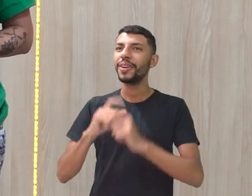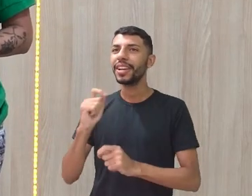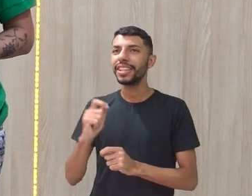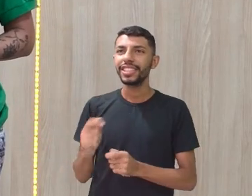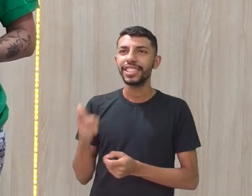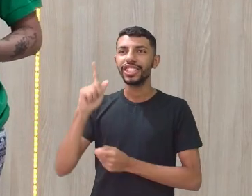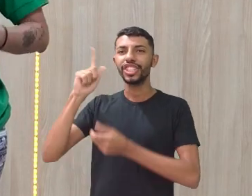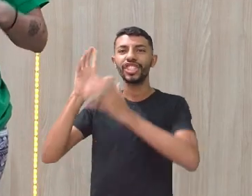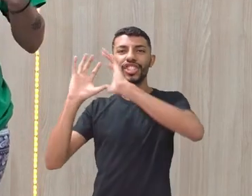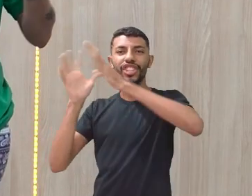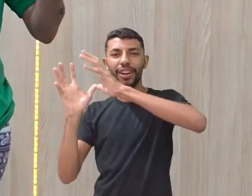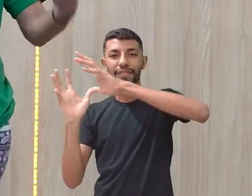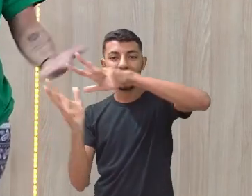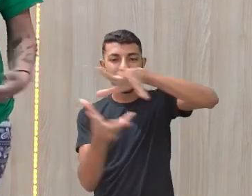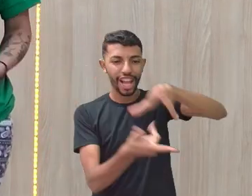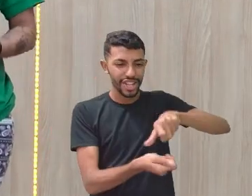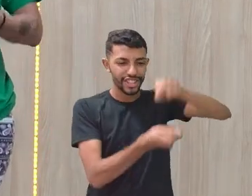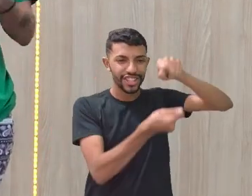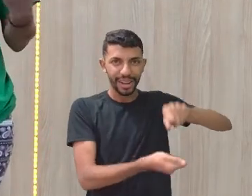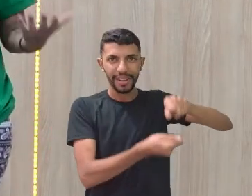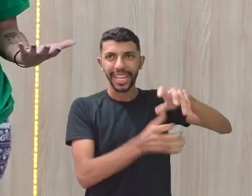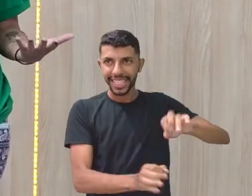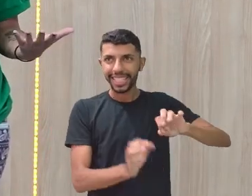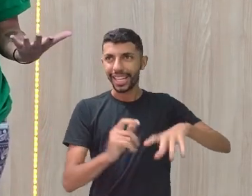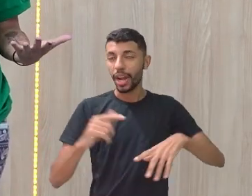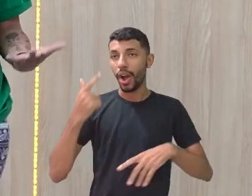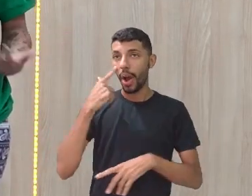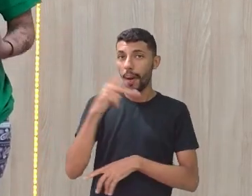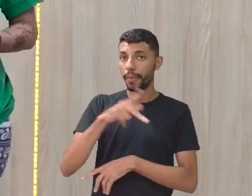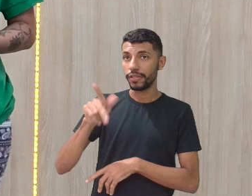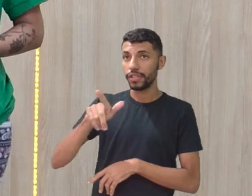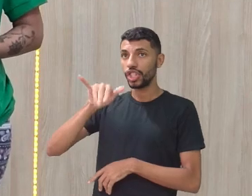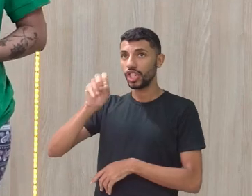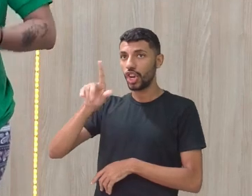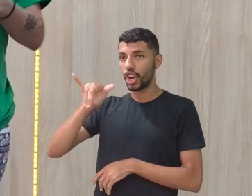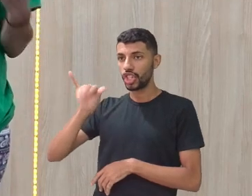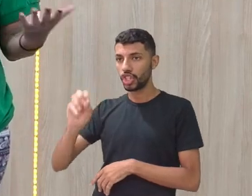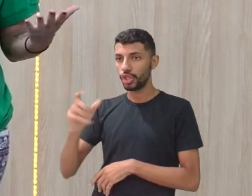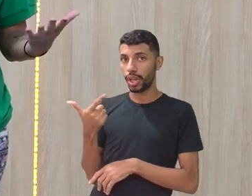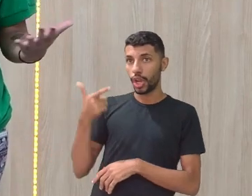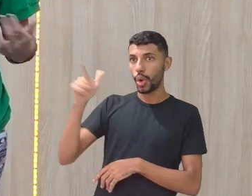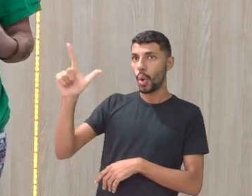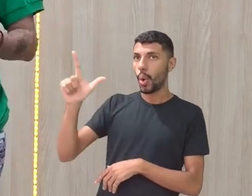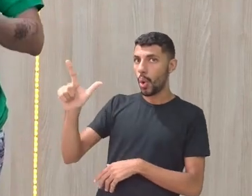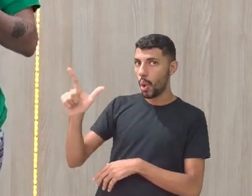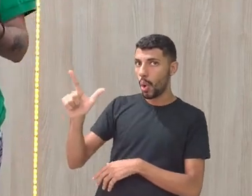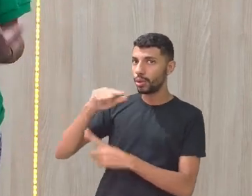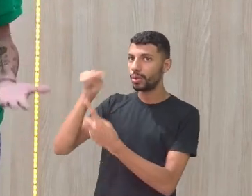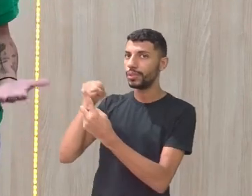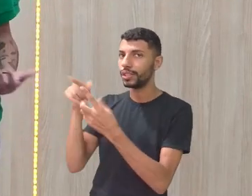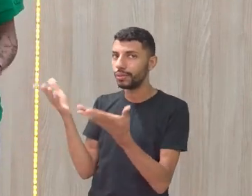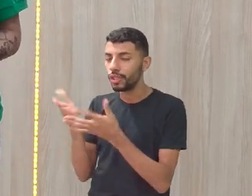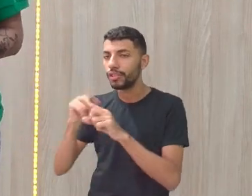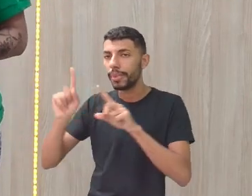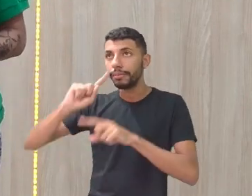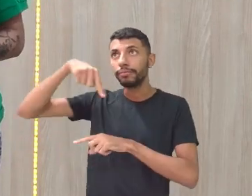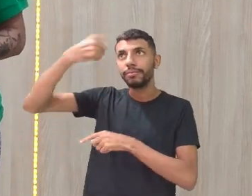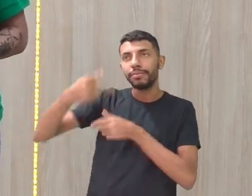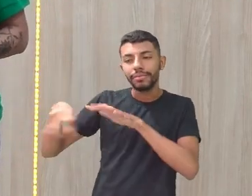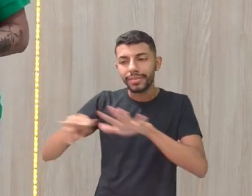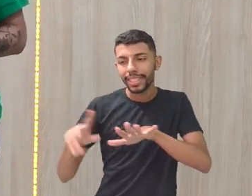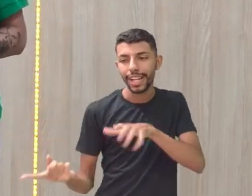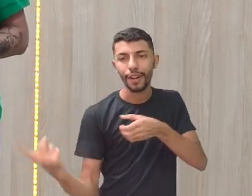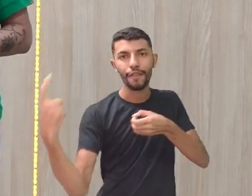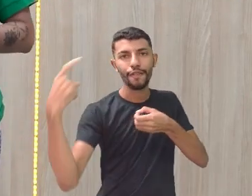sustentabilidade, certo? O professor Giorgio está em uma outra missão hoje, mas próxima semana ele está de volta aqui com a